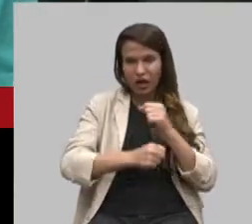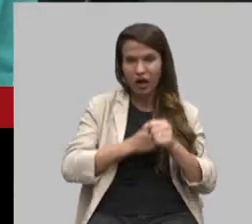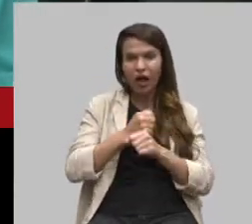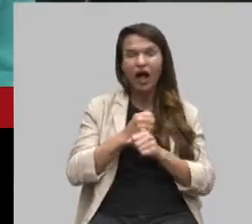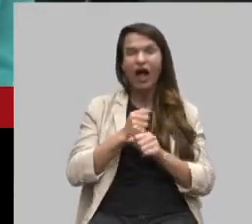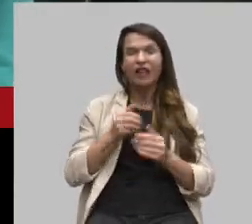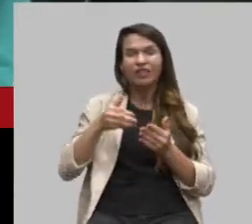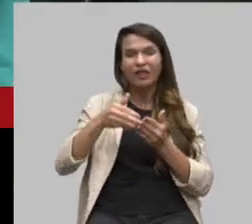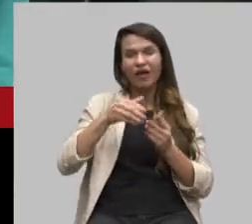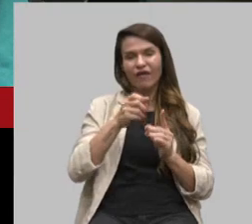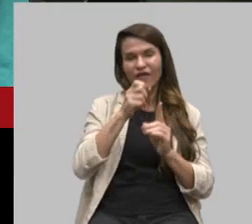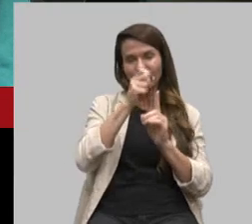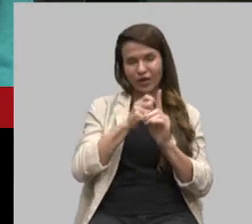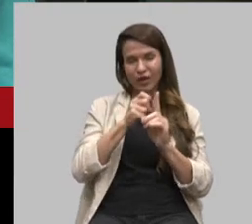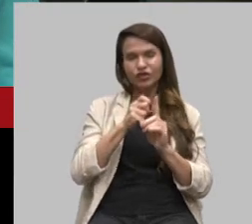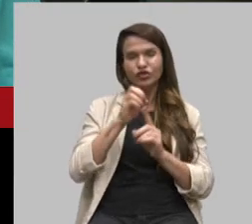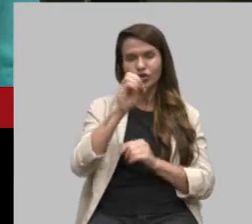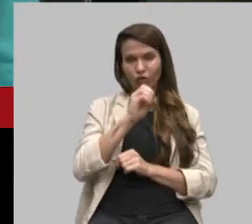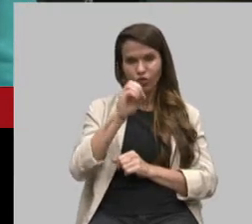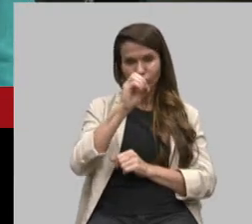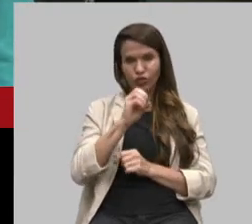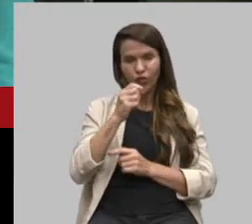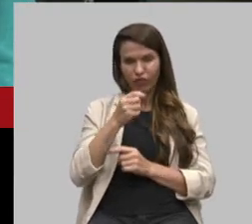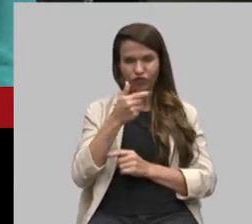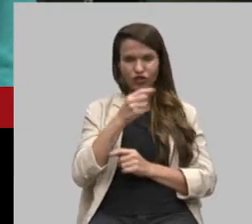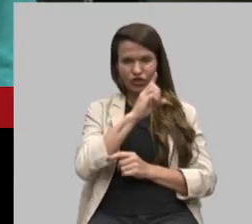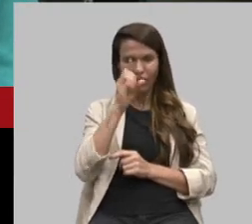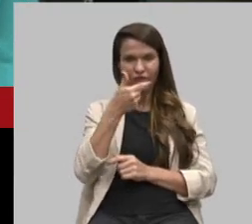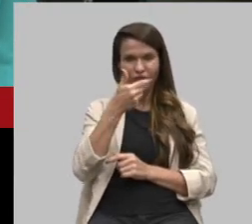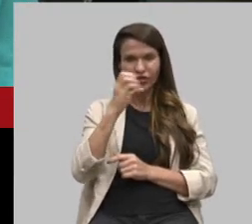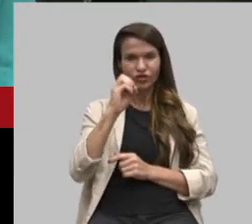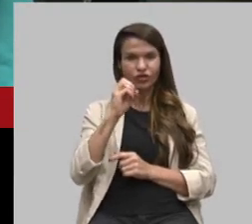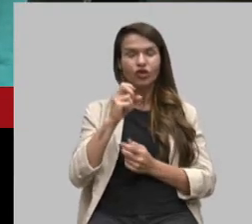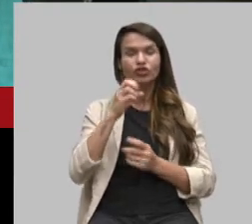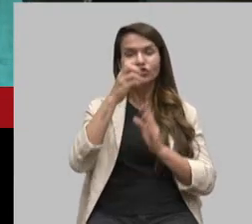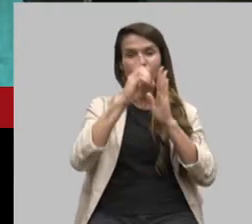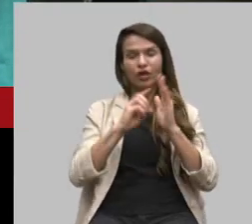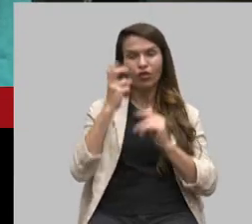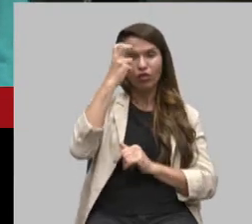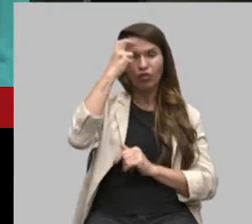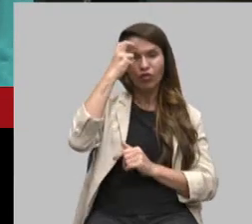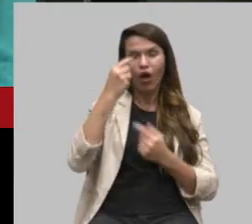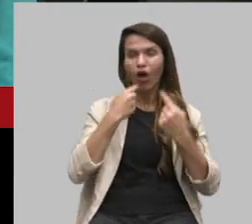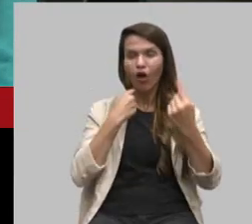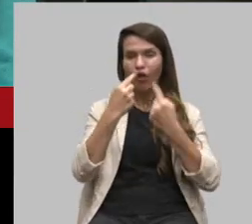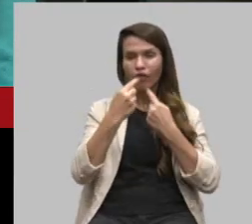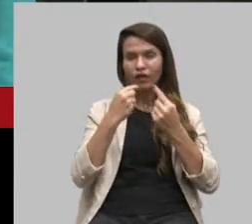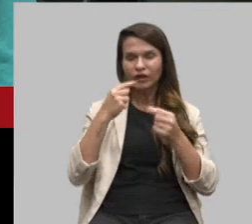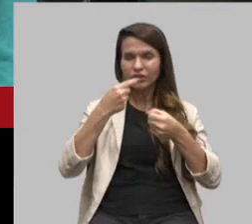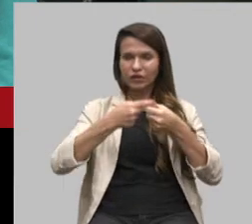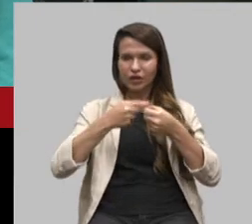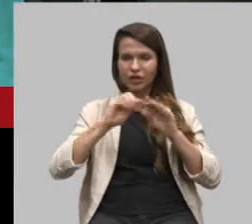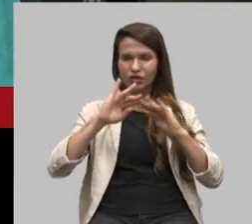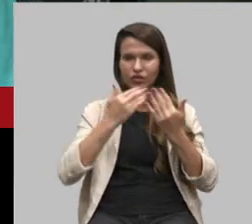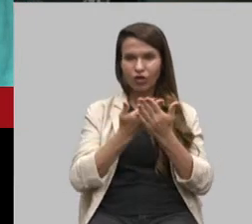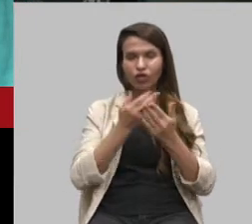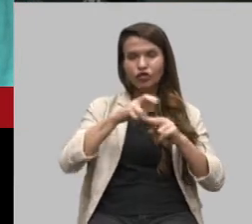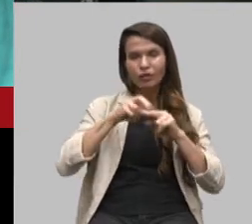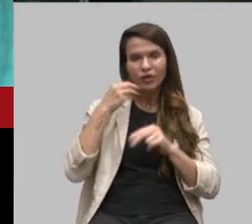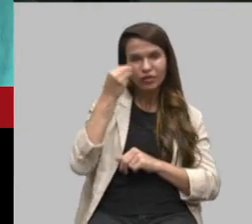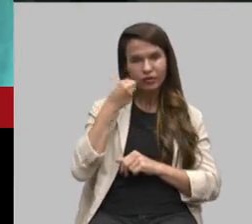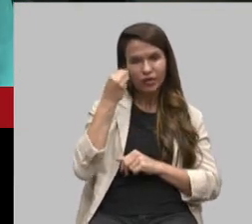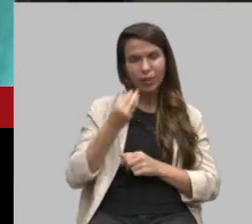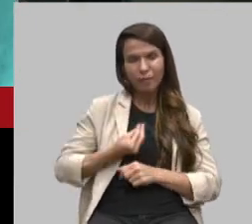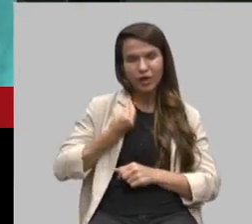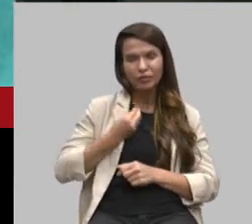as inscrições no ano que vem o tema será Juventude e direitos culturais Conversem na sua cidade e na sua escola sobre a experiência de participar do Parlamento